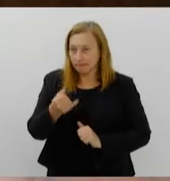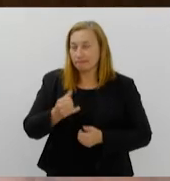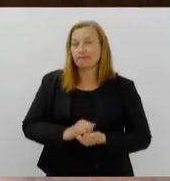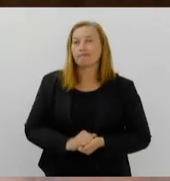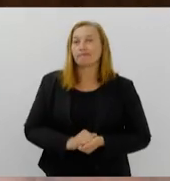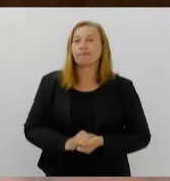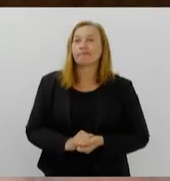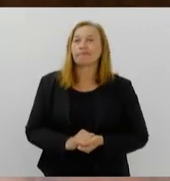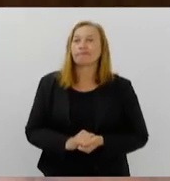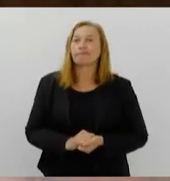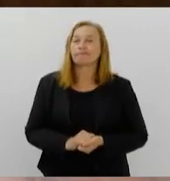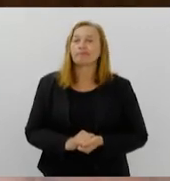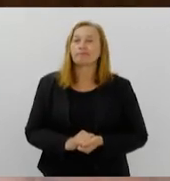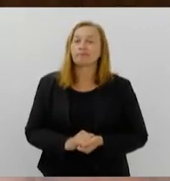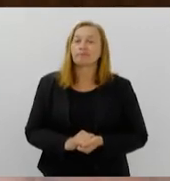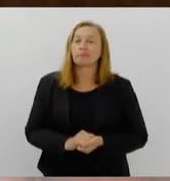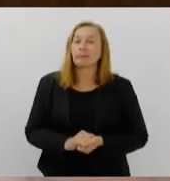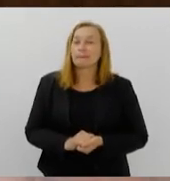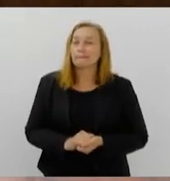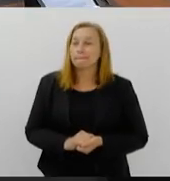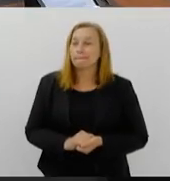da CCJ.